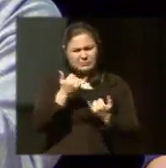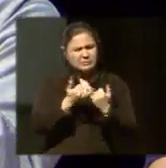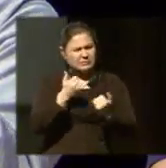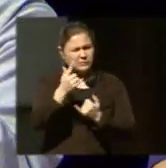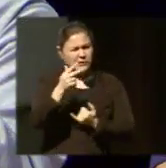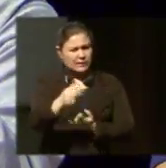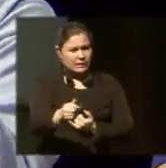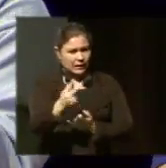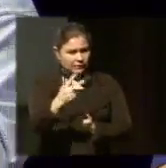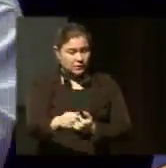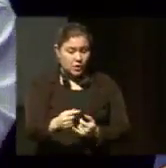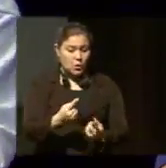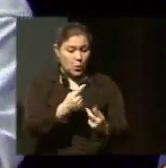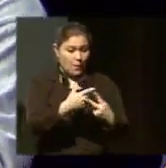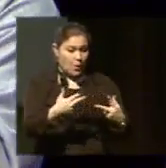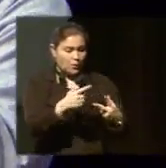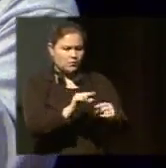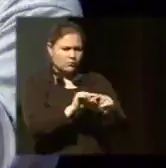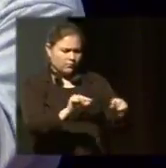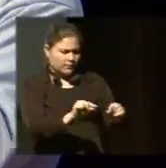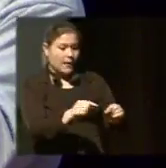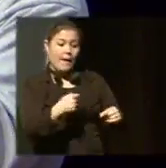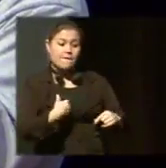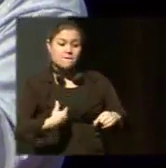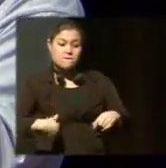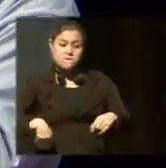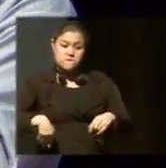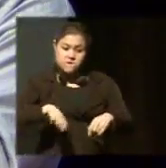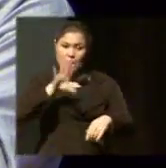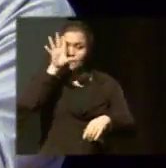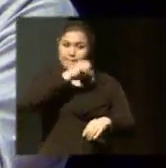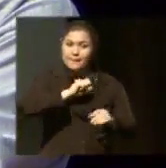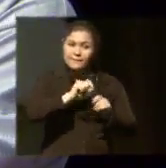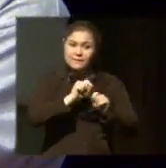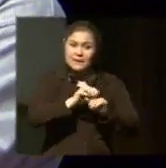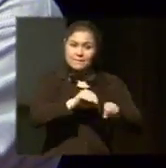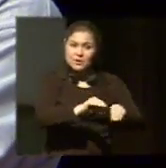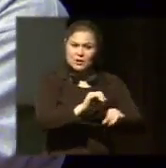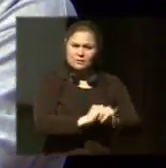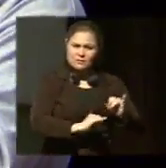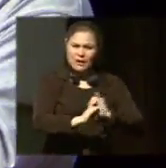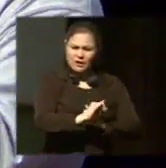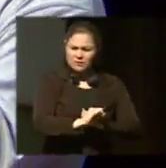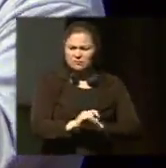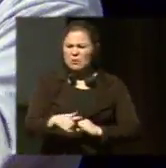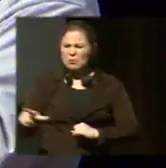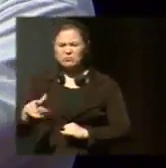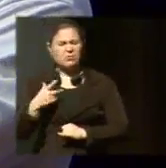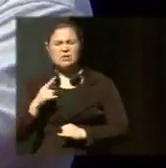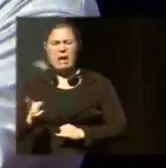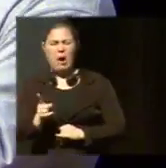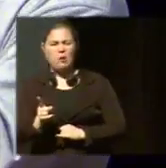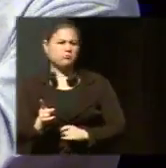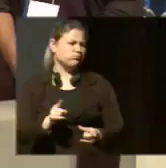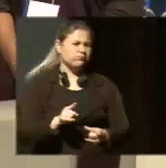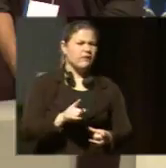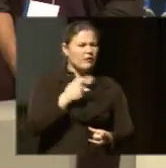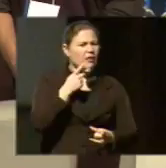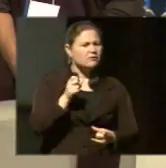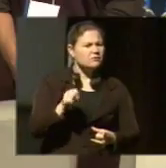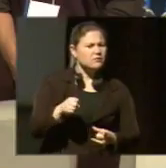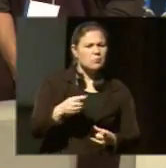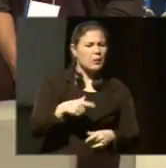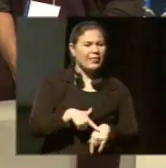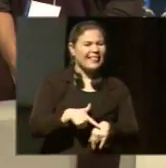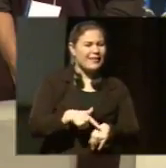daí, uma delas era assim: ah, vamos aprender a mexer na internet. E o Morgan Freeman, não. E o Jack Nicholson, por que não? E daí o Morgan Freeman fala, porque não vai